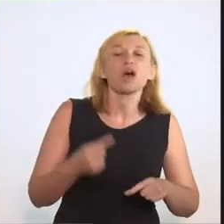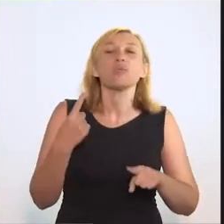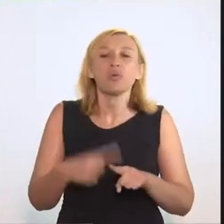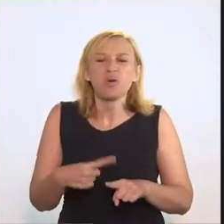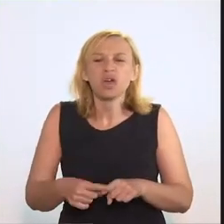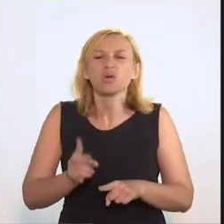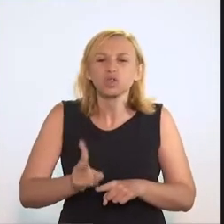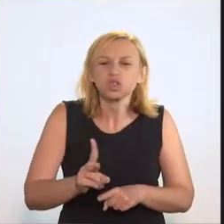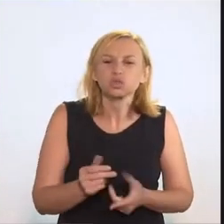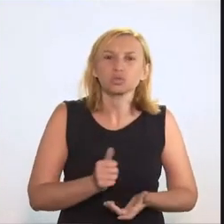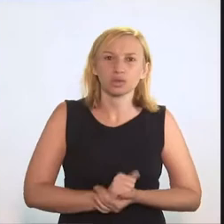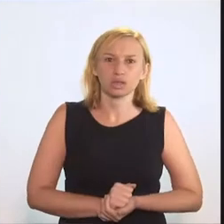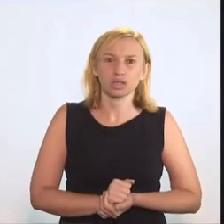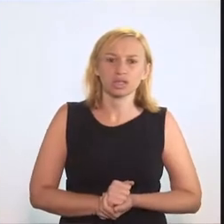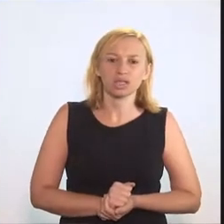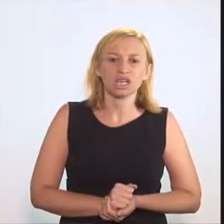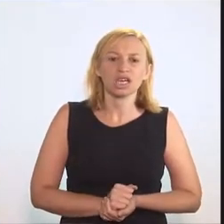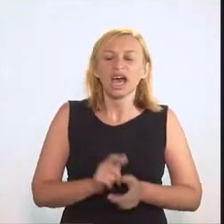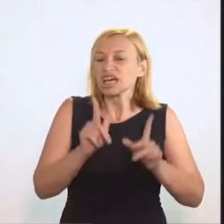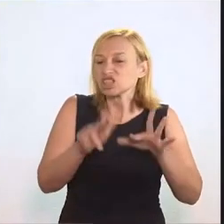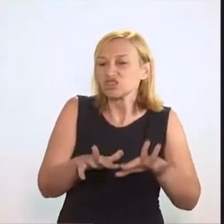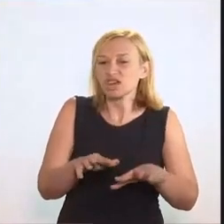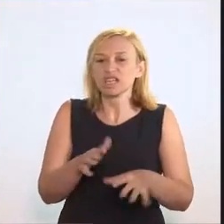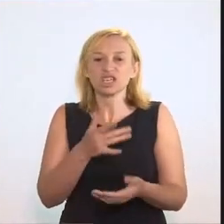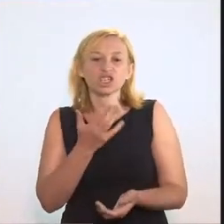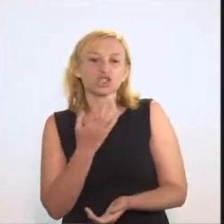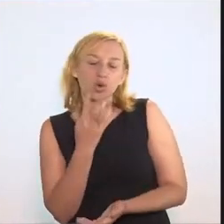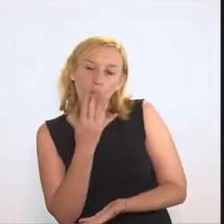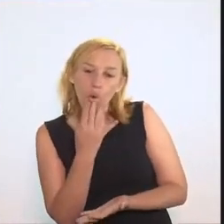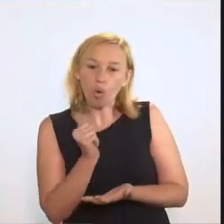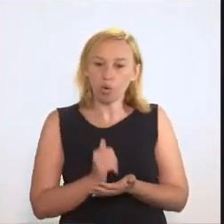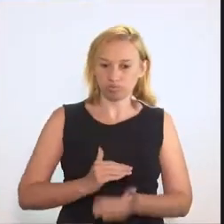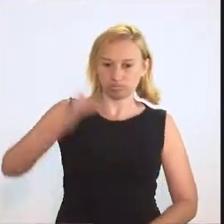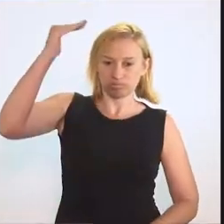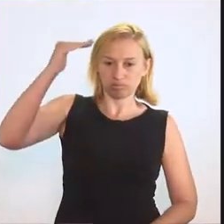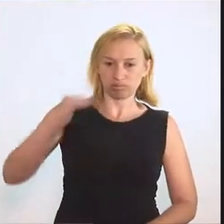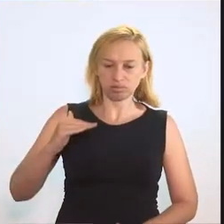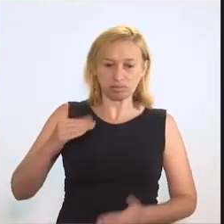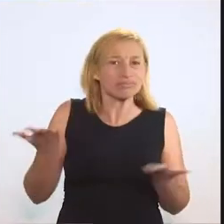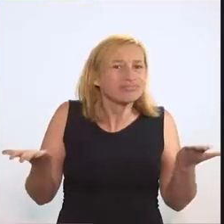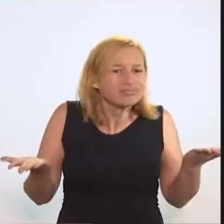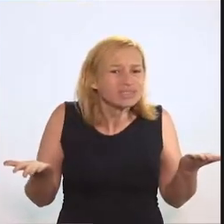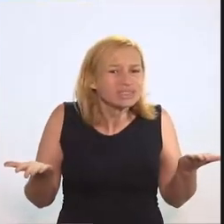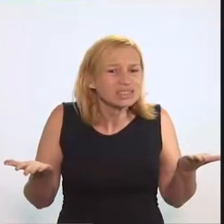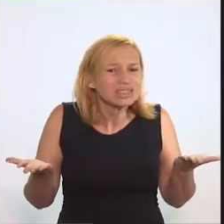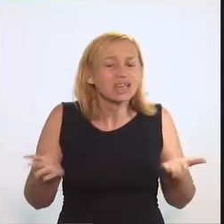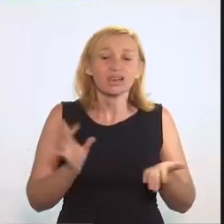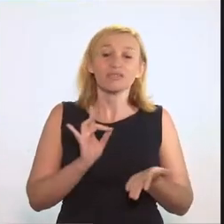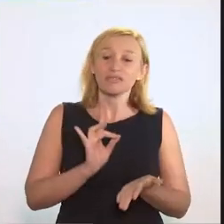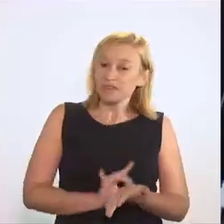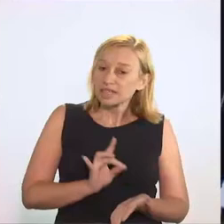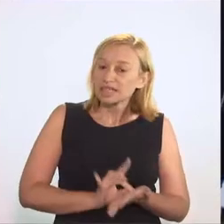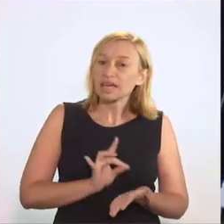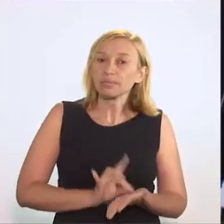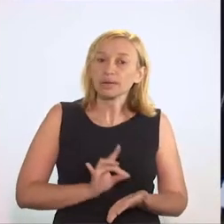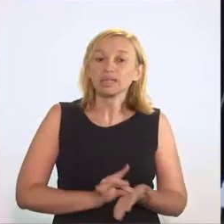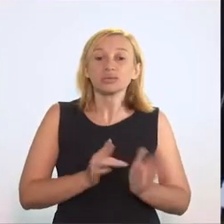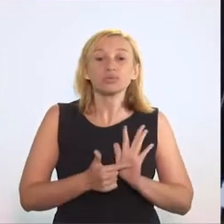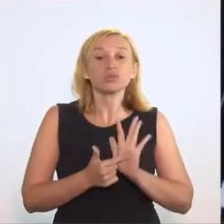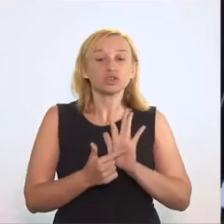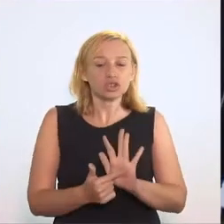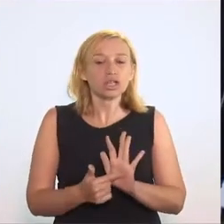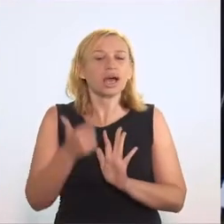gente ainda está nisso, do que da diferença de cores, de altura, enfim... Né? Assim, a gente realmente